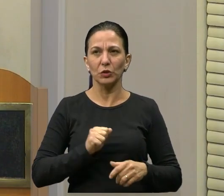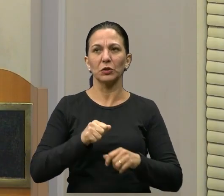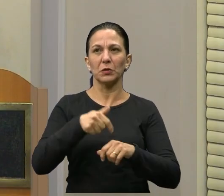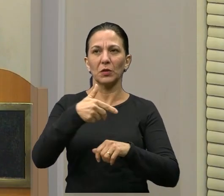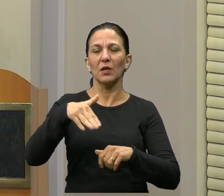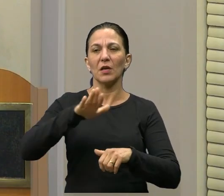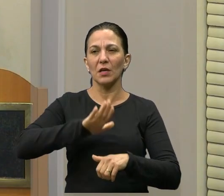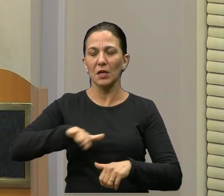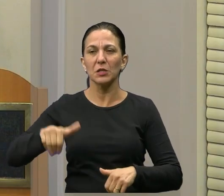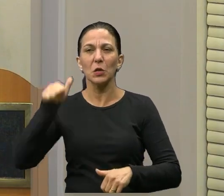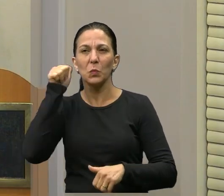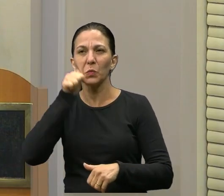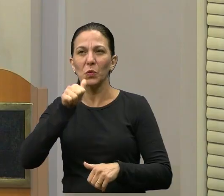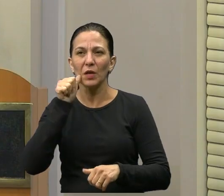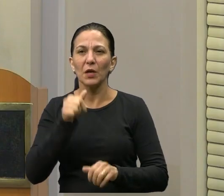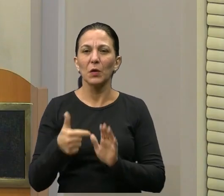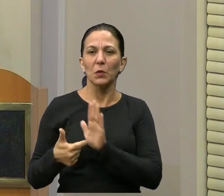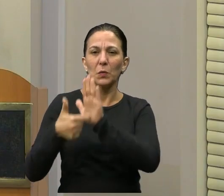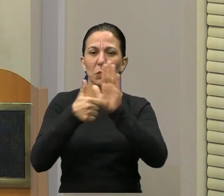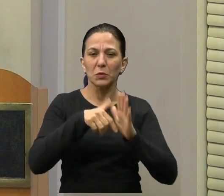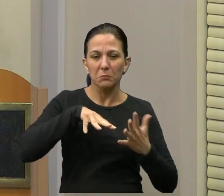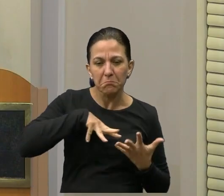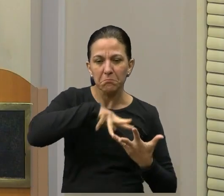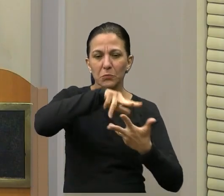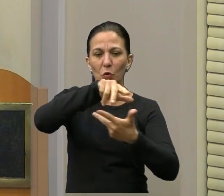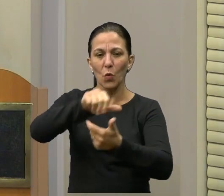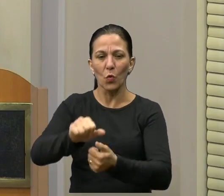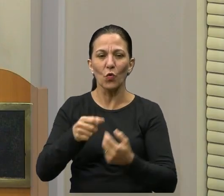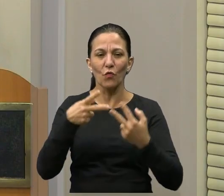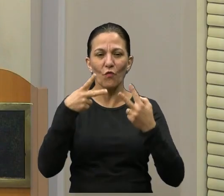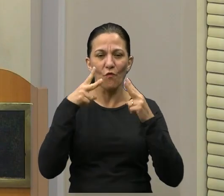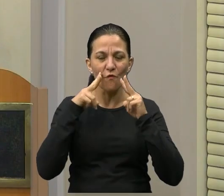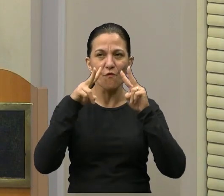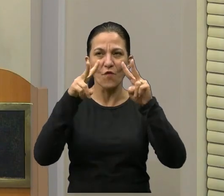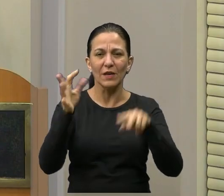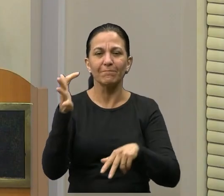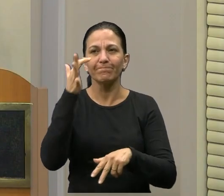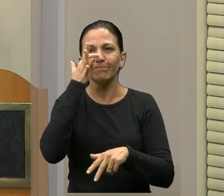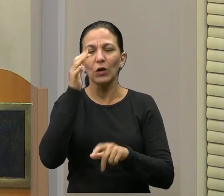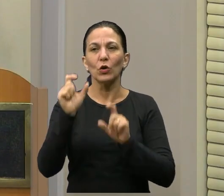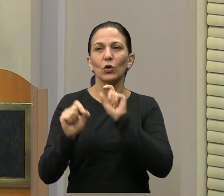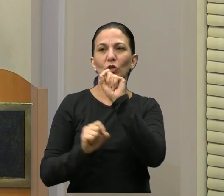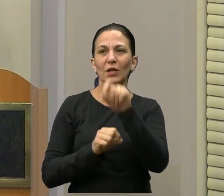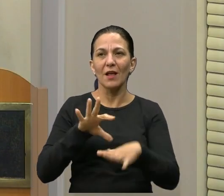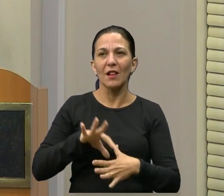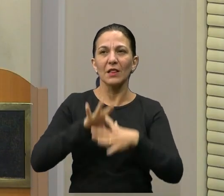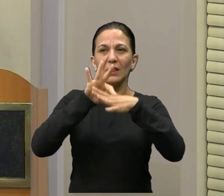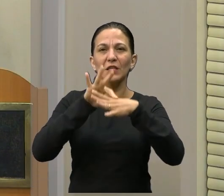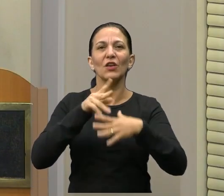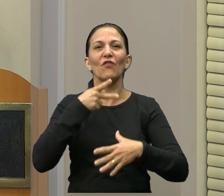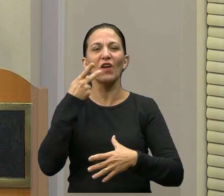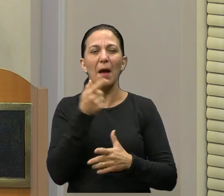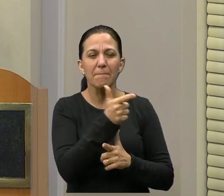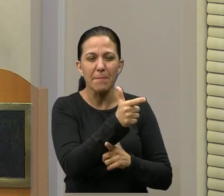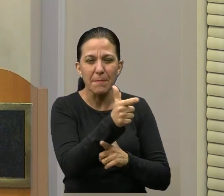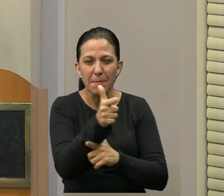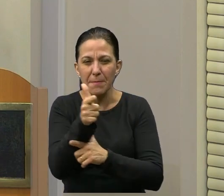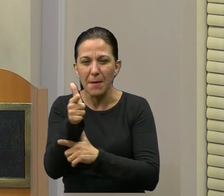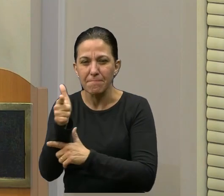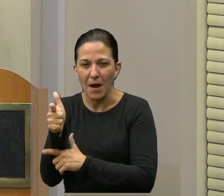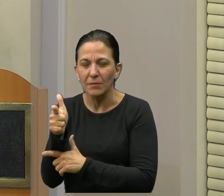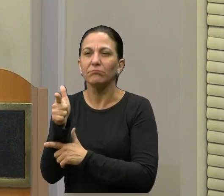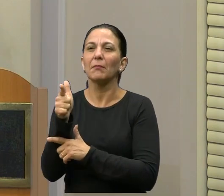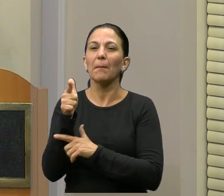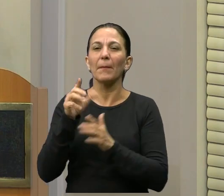mulheres, crianças, transmitido ao vivo para o mundo. A mesma indignação deve haver quando uma liderança política diz: vamos metralhar a petralhada,